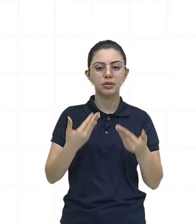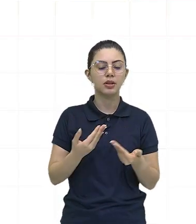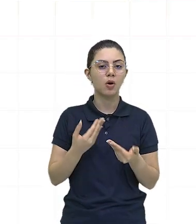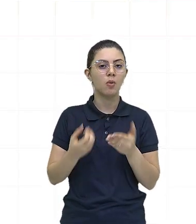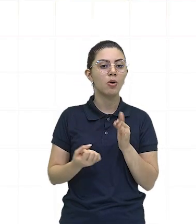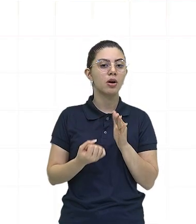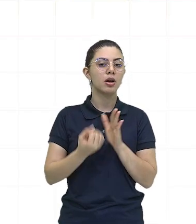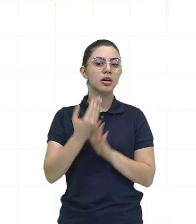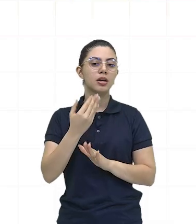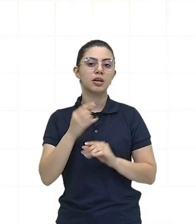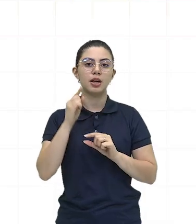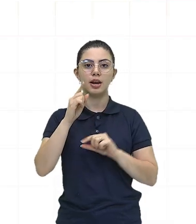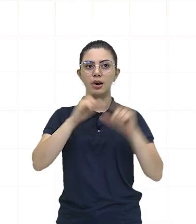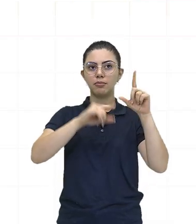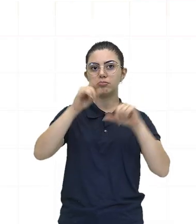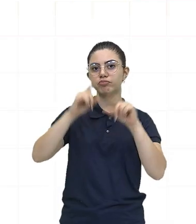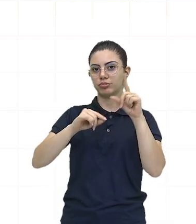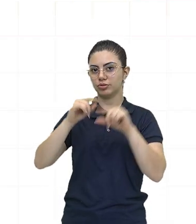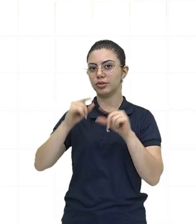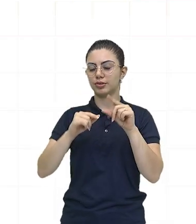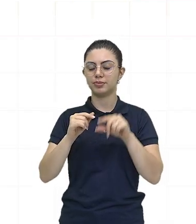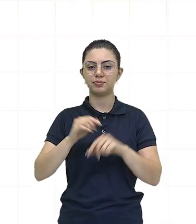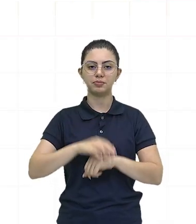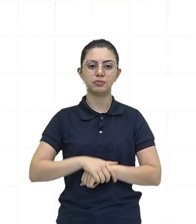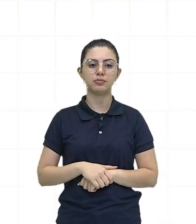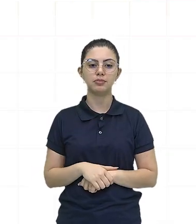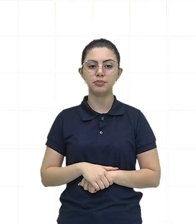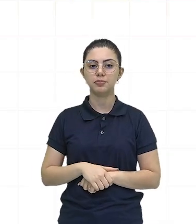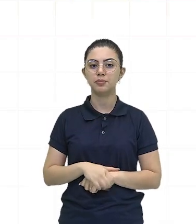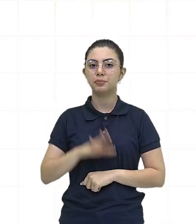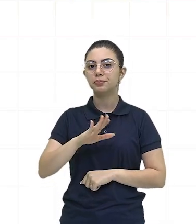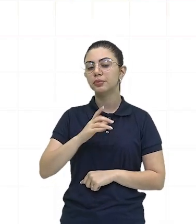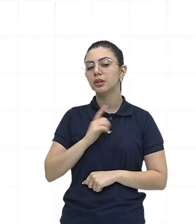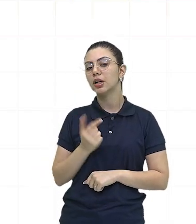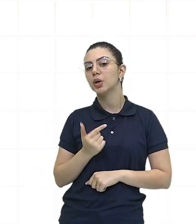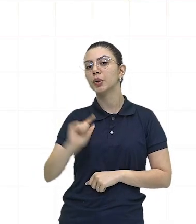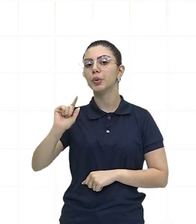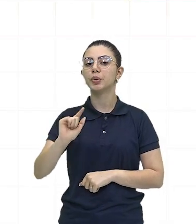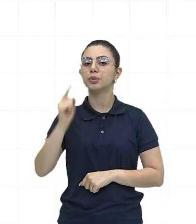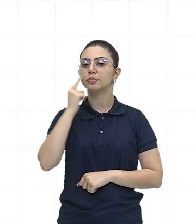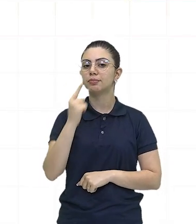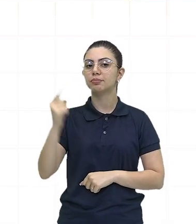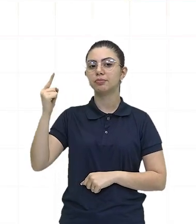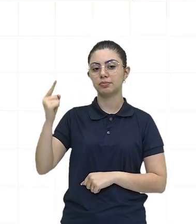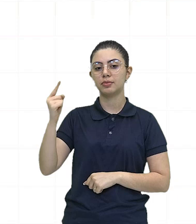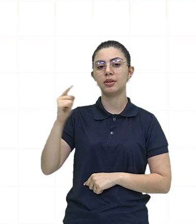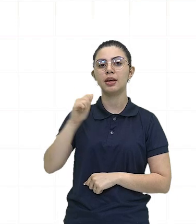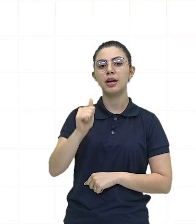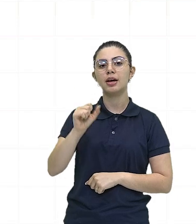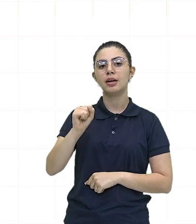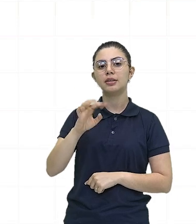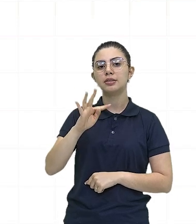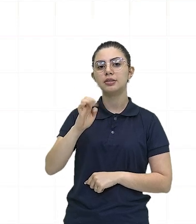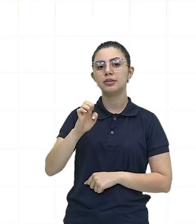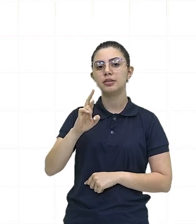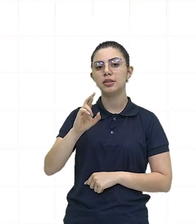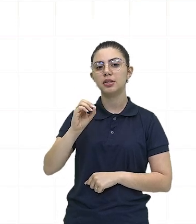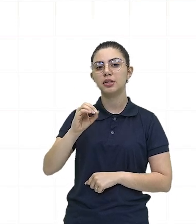gerando aí esses corpos celestes. Os asteroides, que são outros corpos celestes do